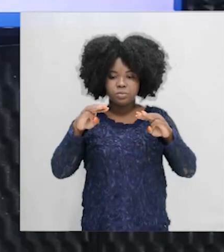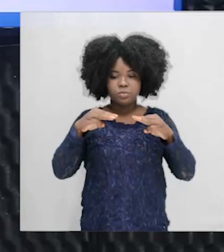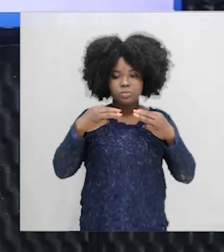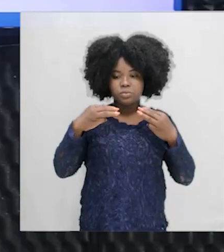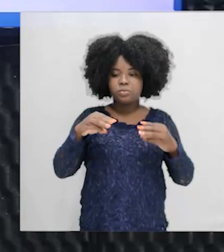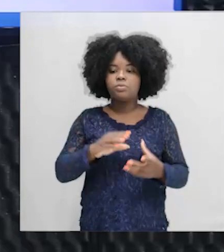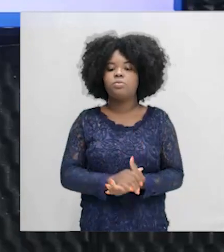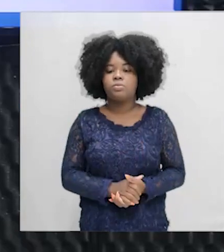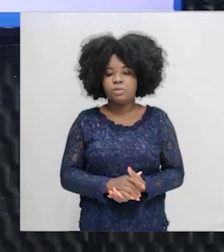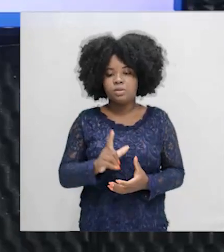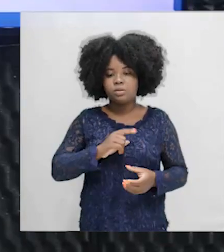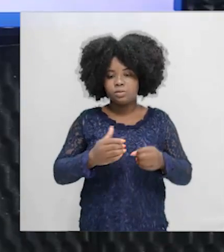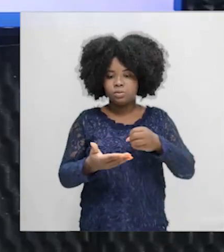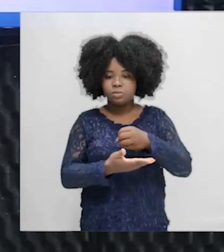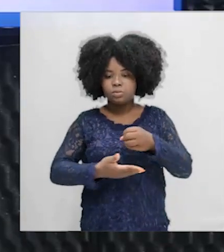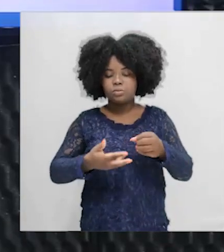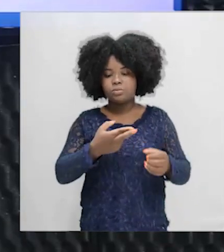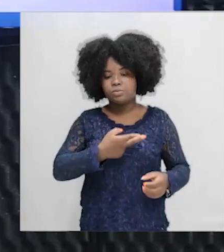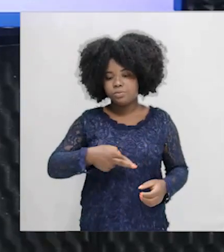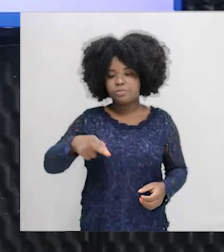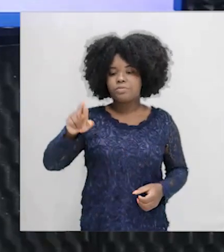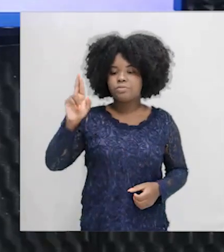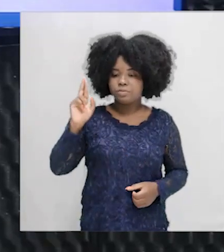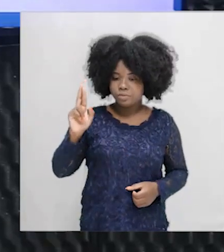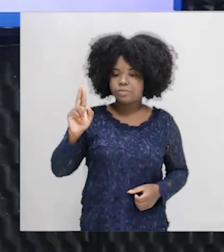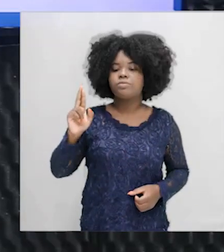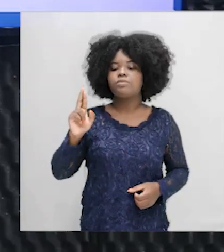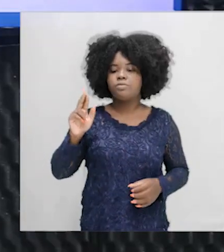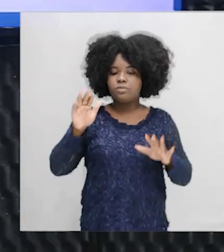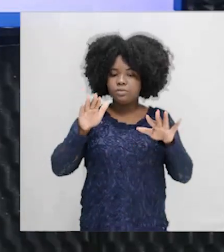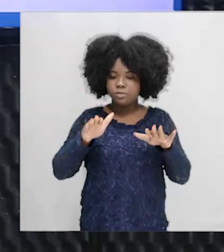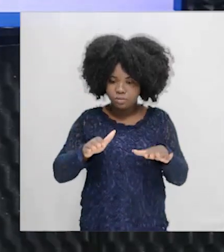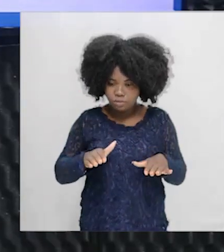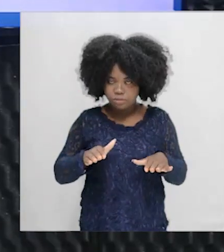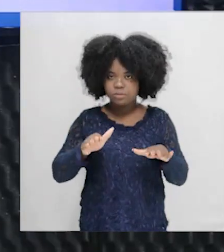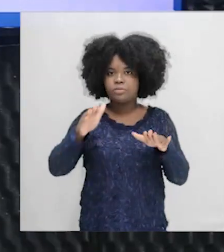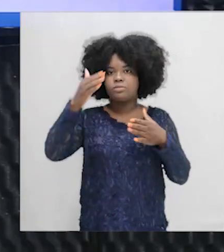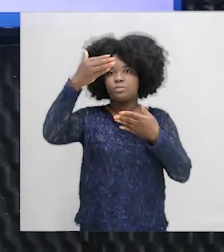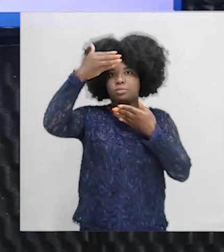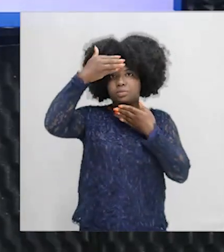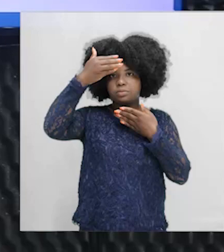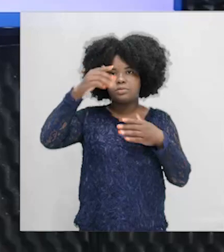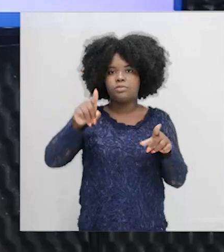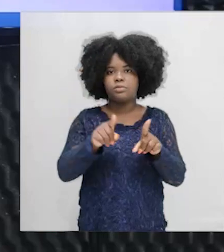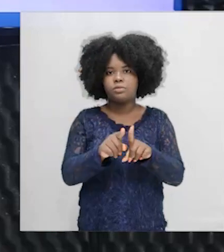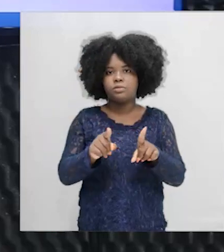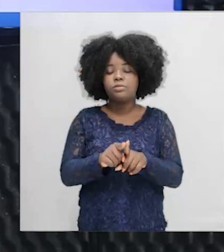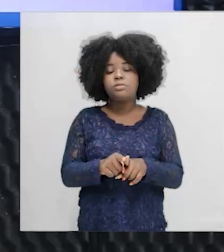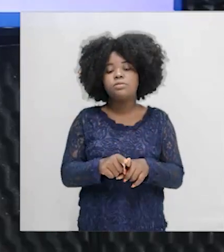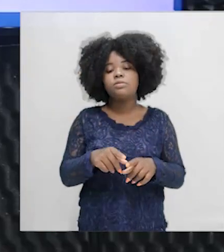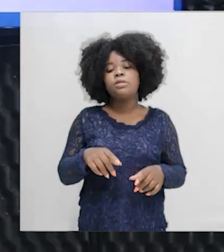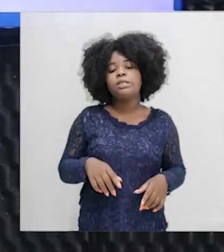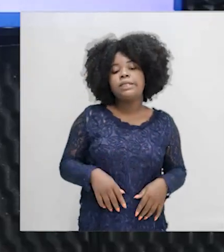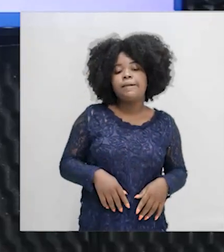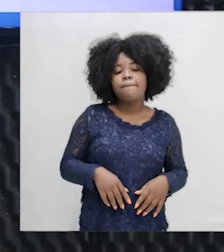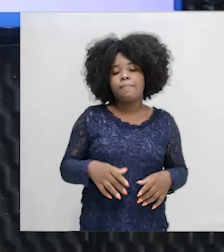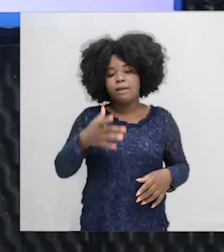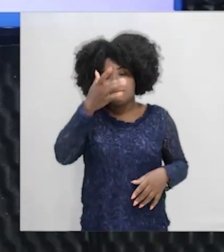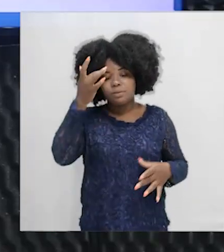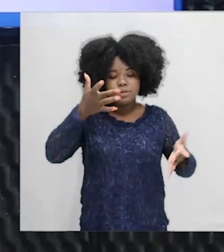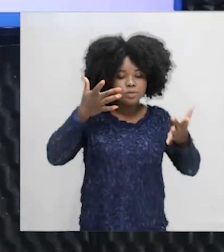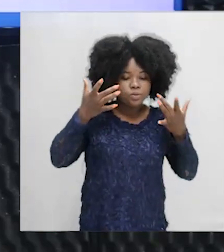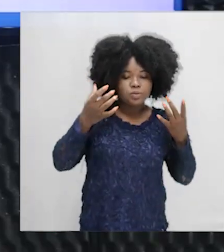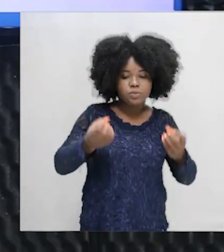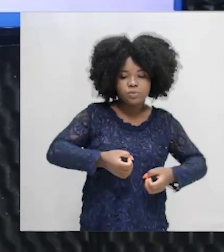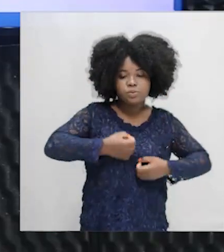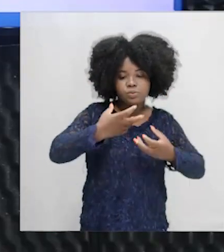como base a religião islâmica, a religião muçulmana, né, e além de artistas que produzem obras de